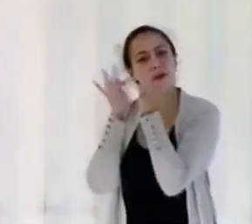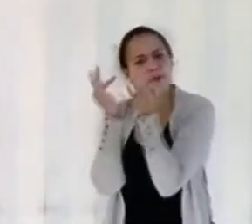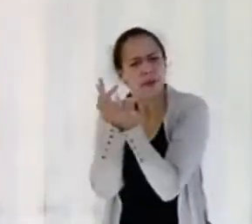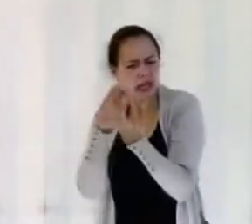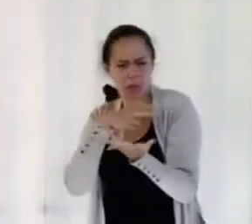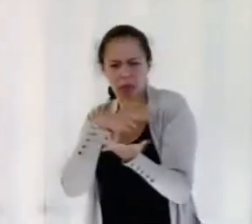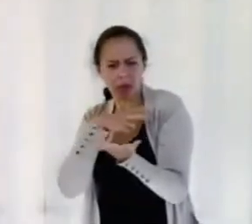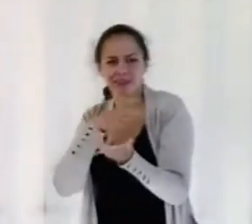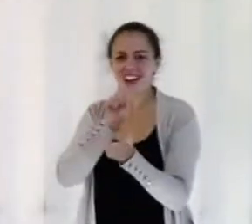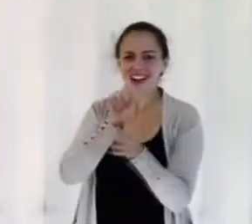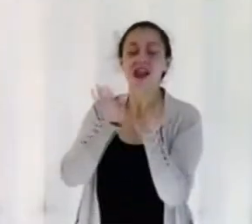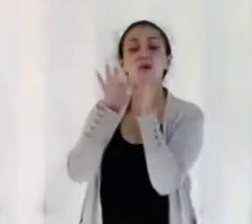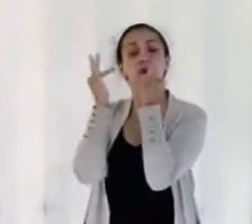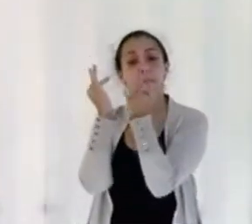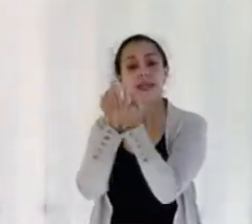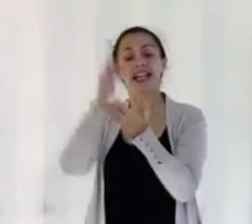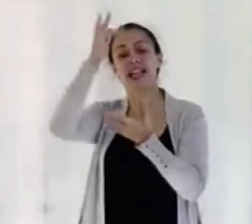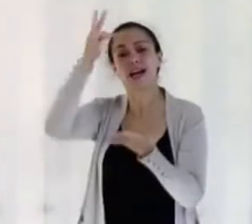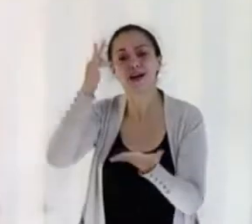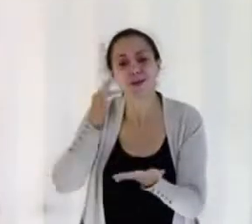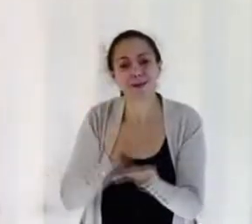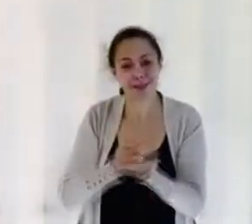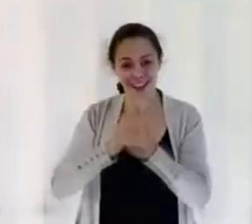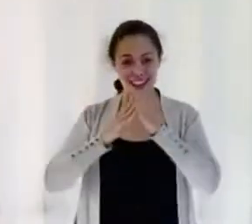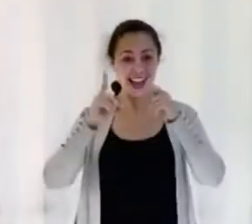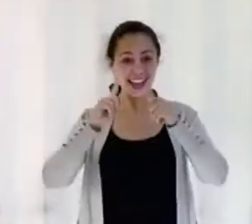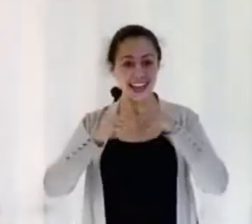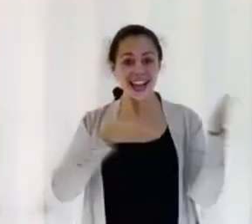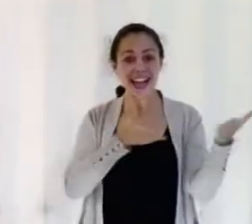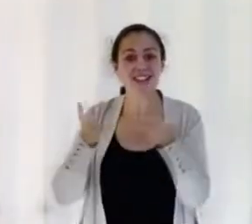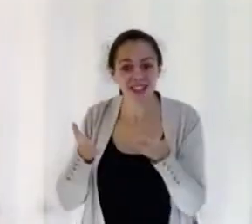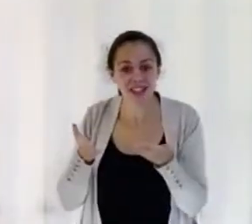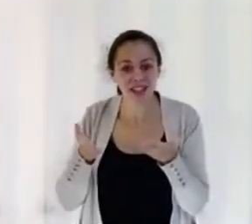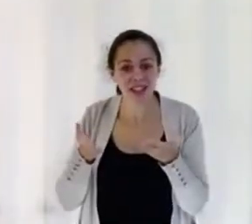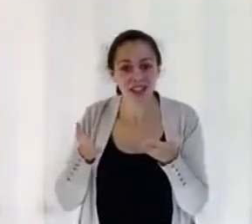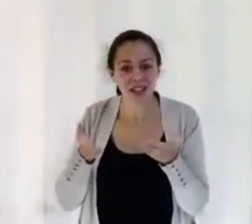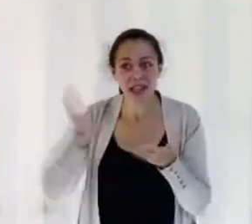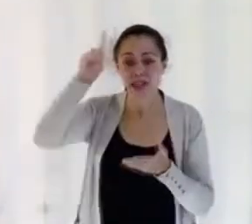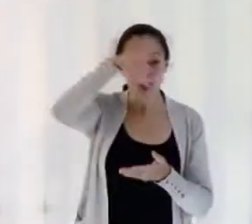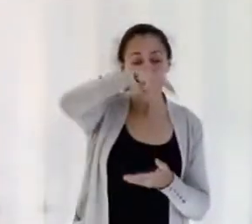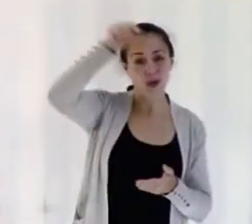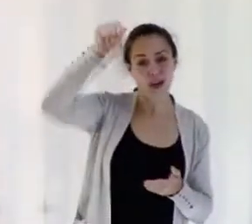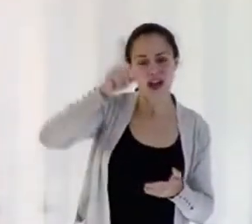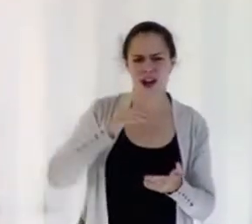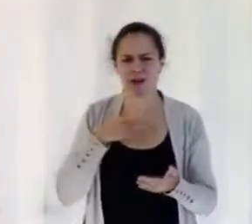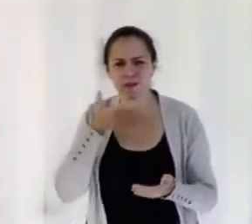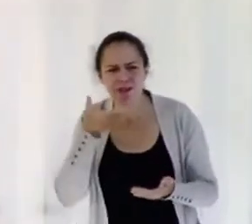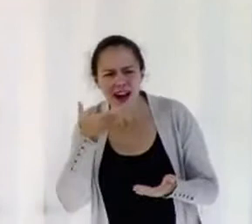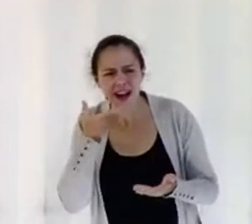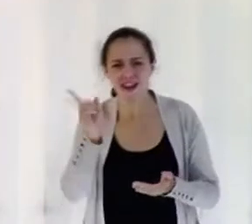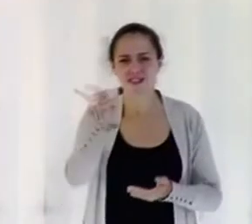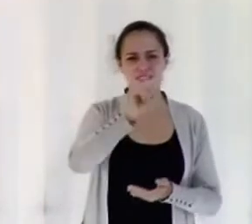sempre, a fim de cumprir essa árdua missão. Não é fácil, mas Deus nos capacita,